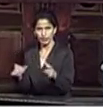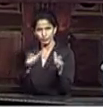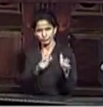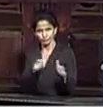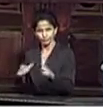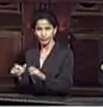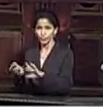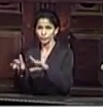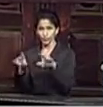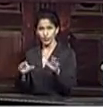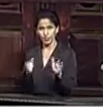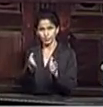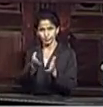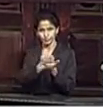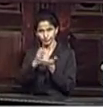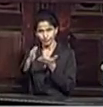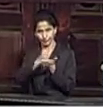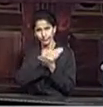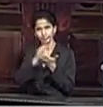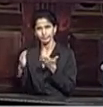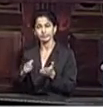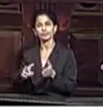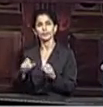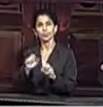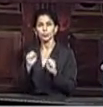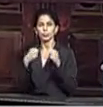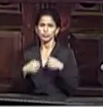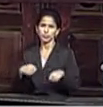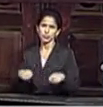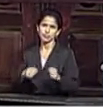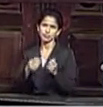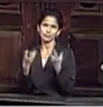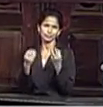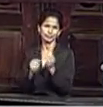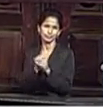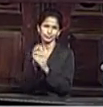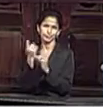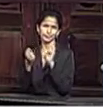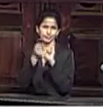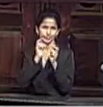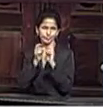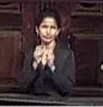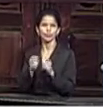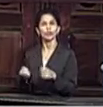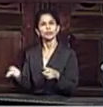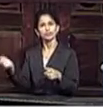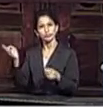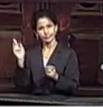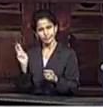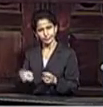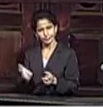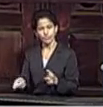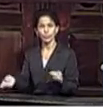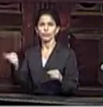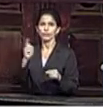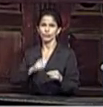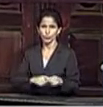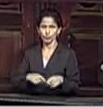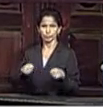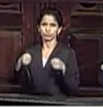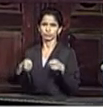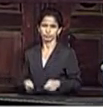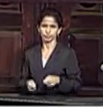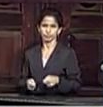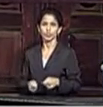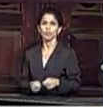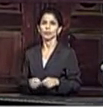Estado. São muitas coisas que têm que ser discutidas. Por isso, nós retomamos sempre a nossa posição. Não é possível